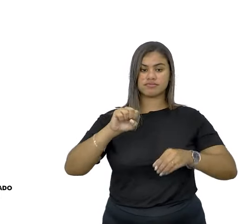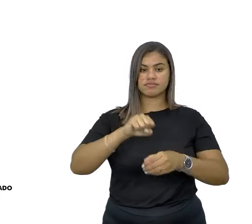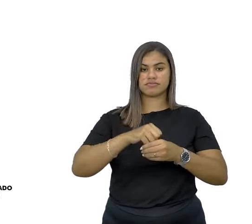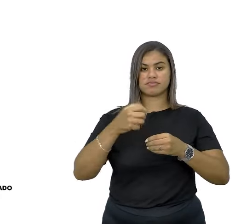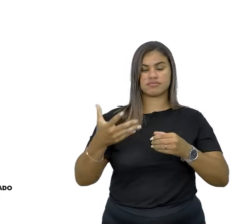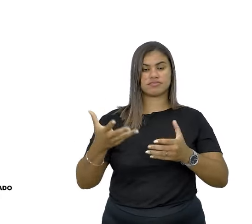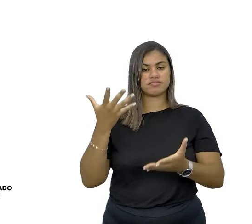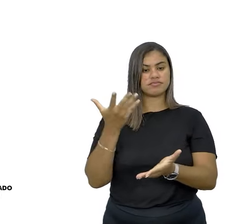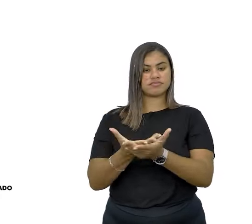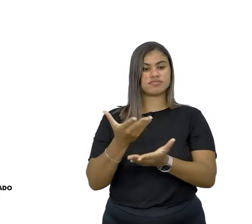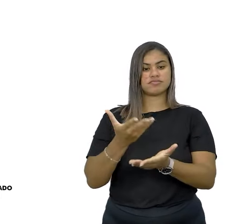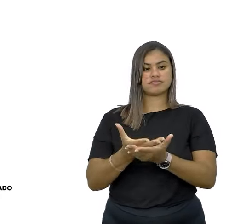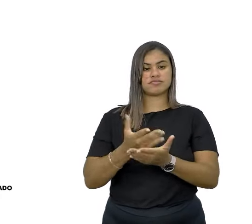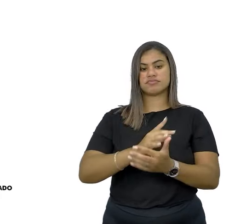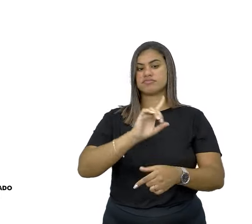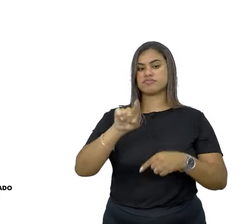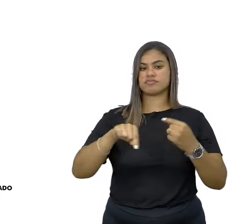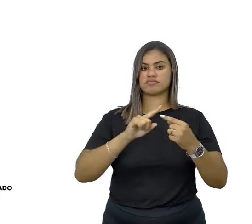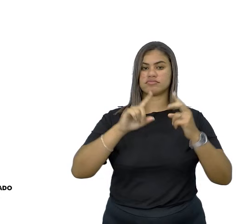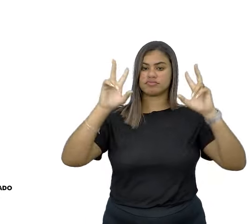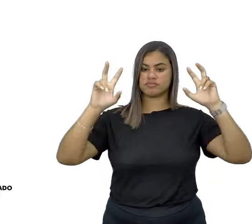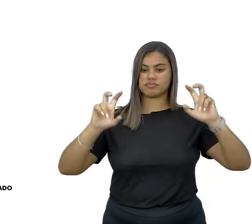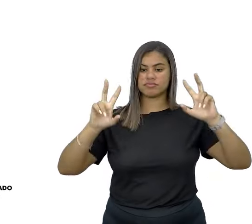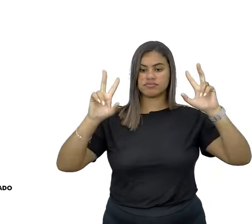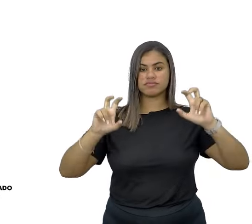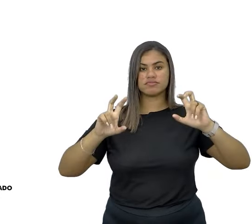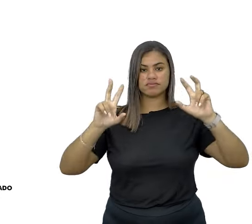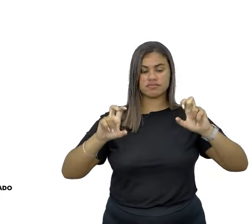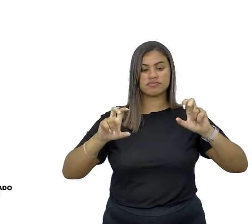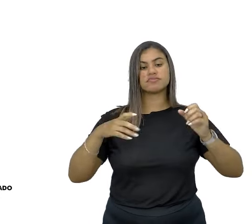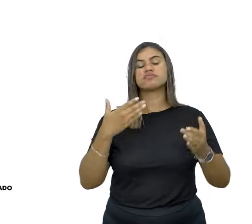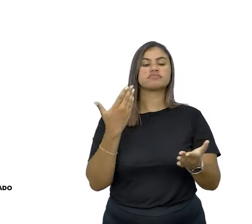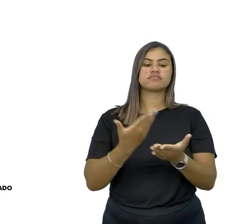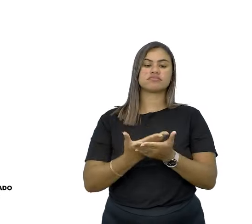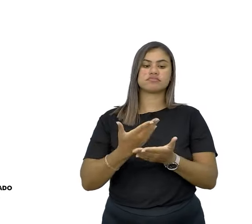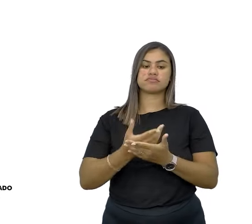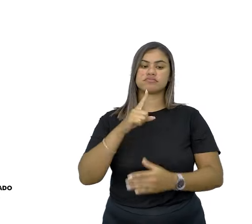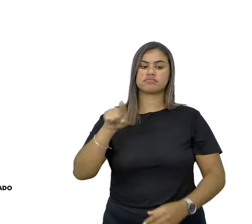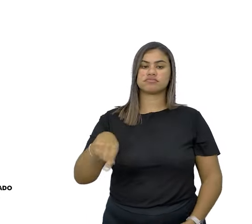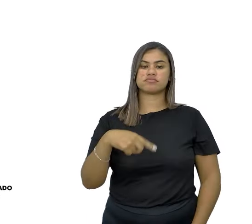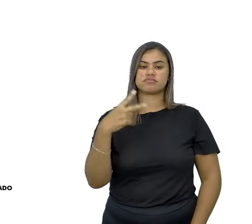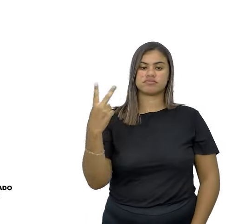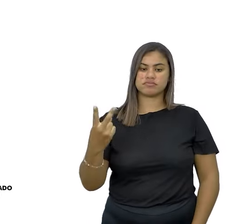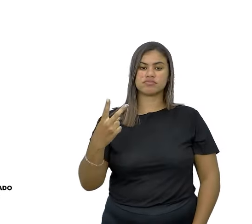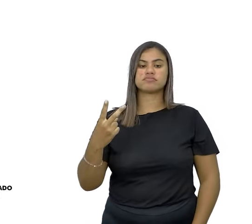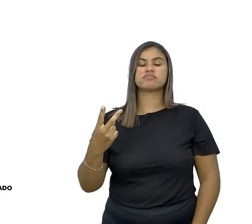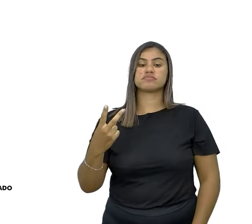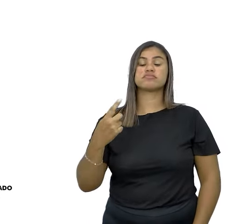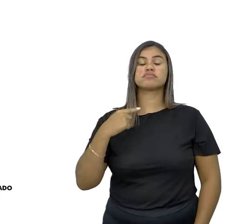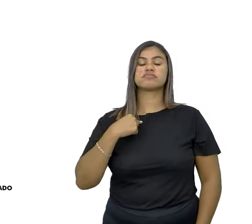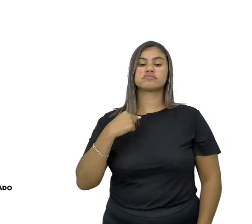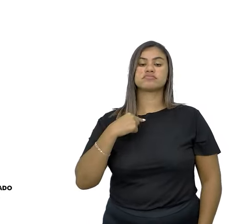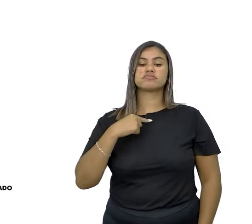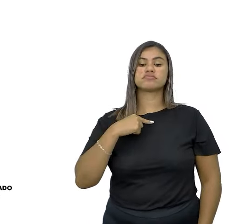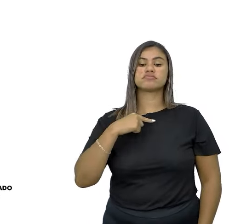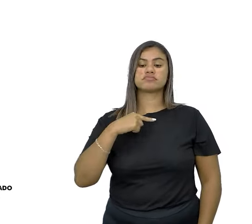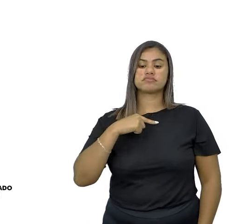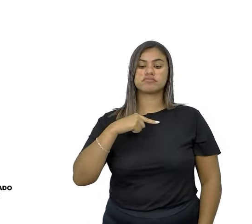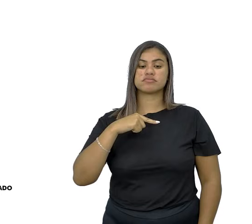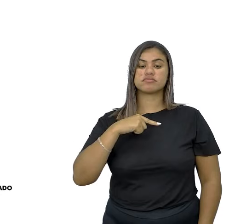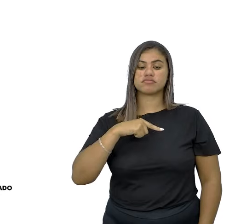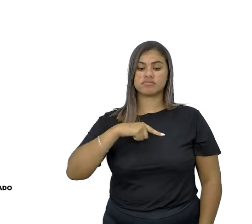dessas aulas, os objetivos e os temas dessas aulas, né? Na aula 1 e 2, nós temos observação de formas